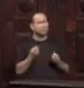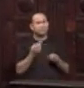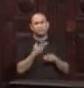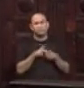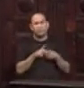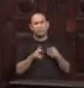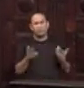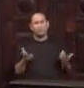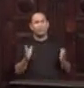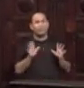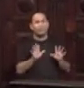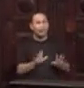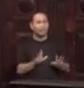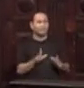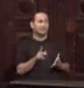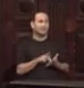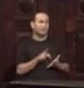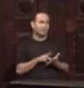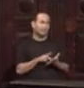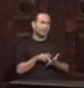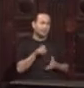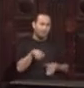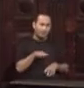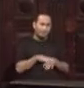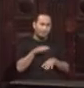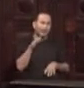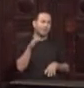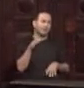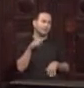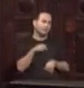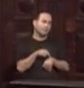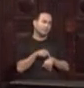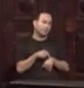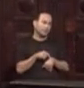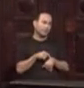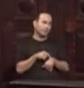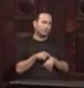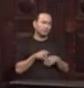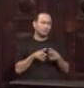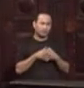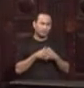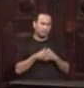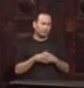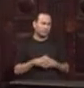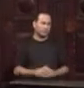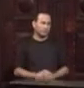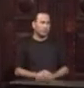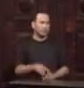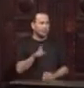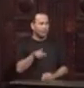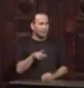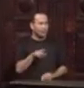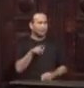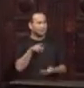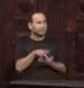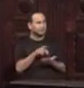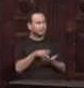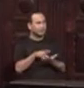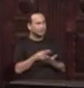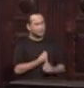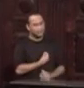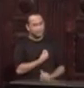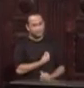problemas, mas, na verdade, é mais do que um momento muito turbulento, é mais do que isso. Na verdade, nós